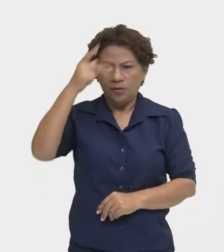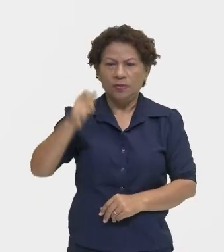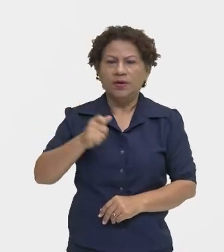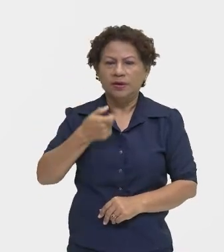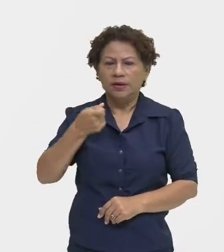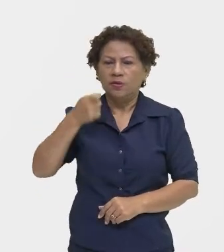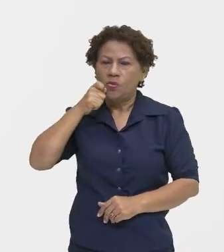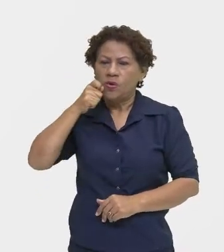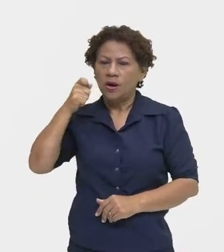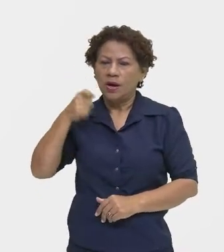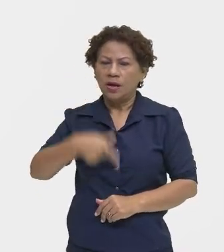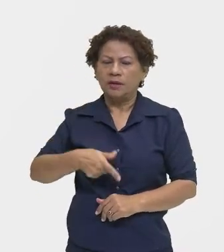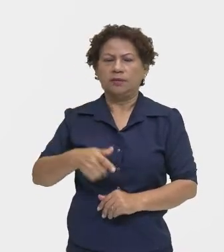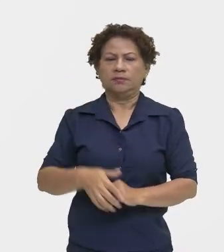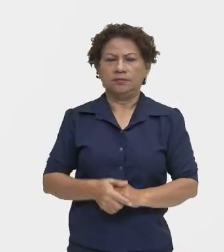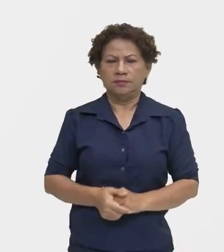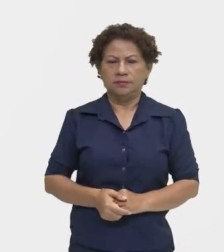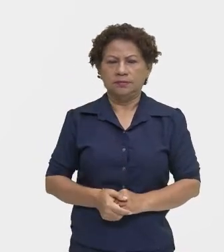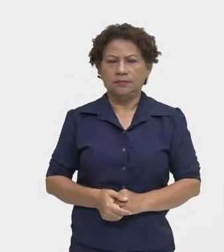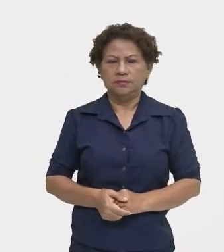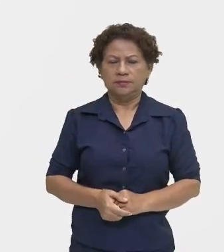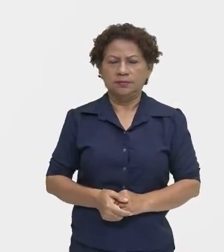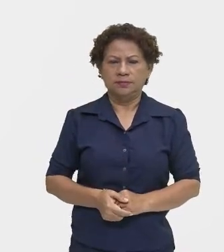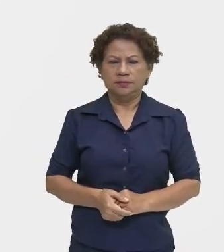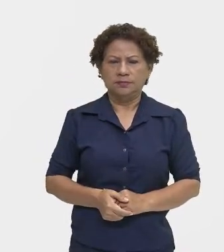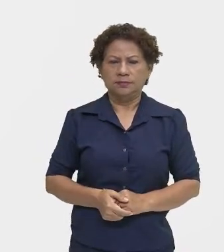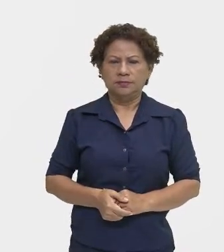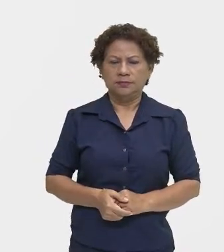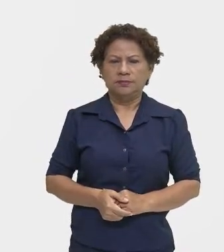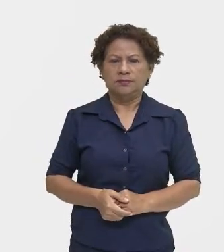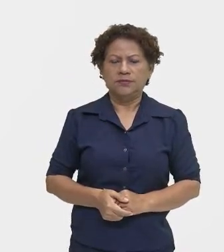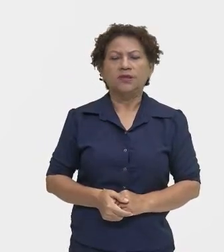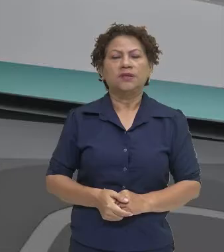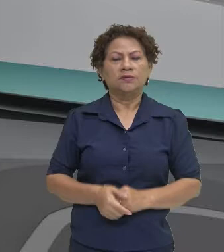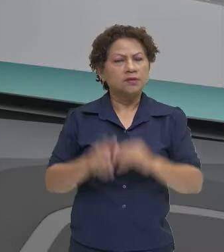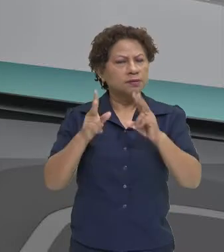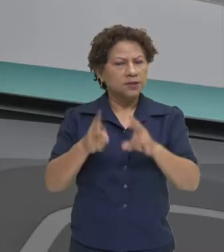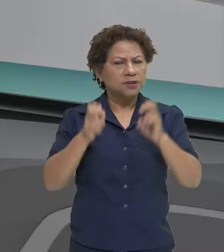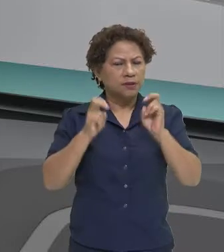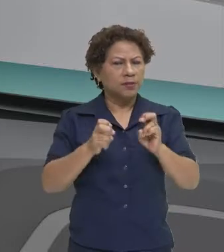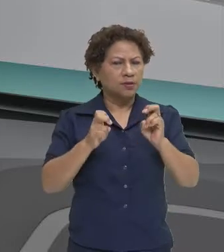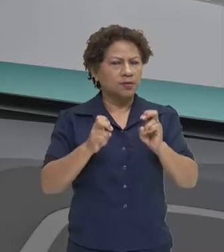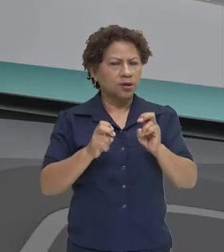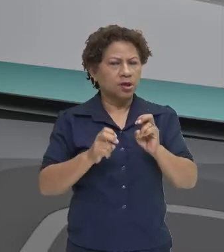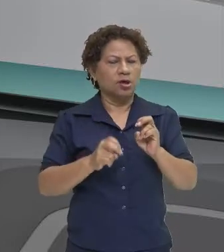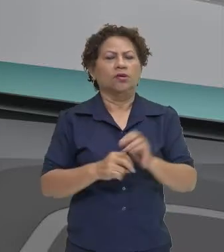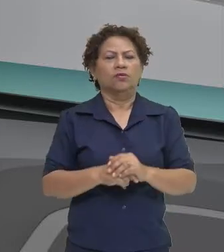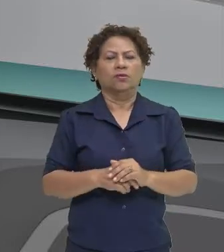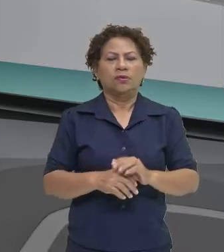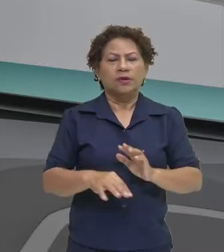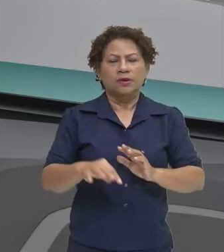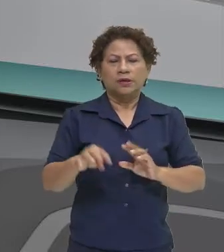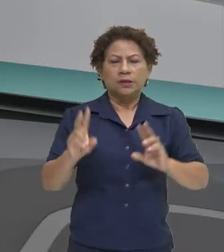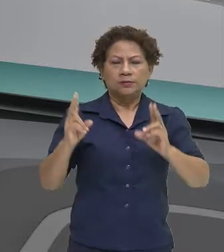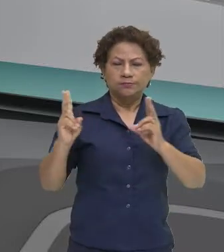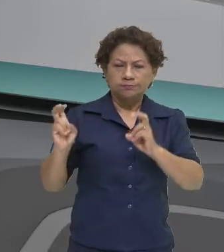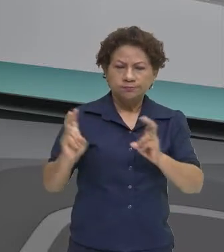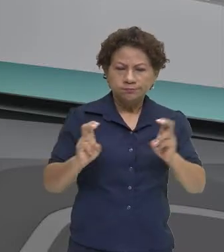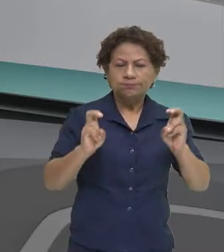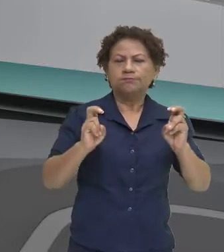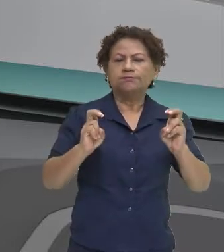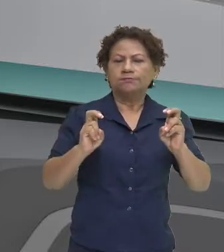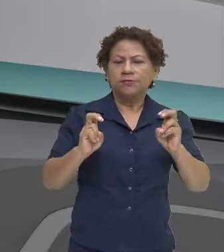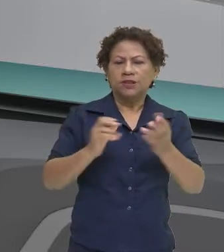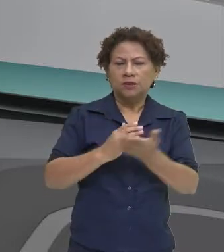Ucrânia. Certo? Então, dentro desse contexto, nós percebemos o folclore das regiões, de